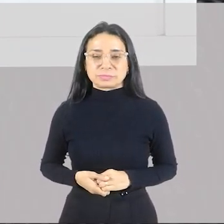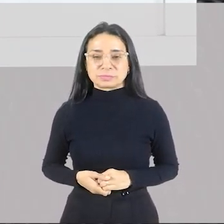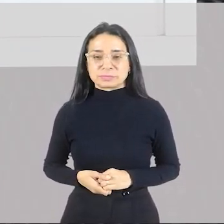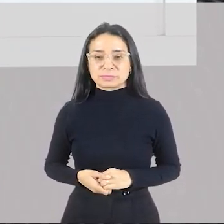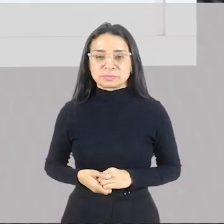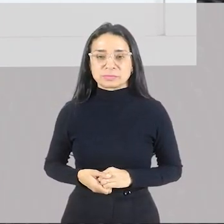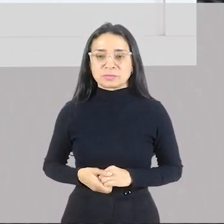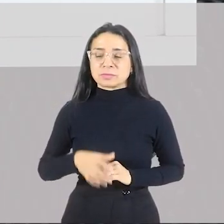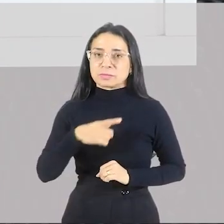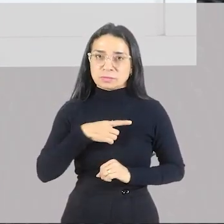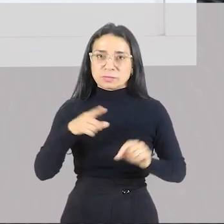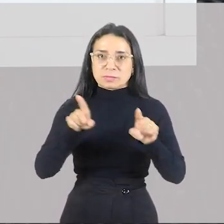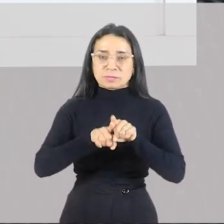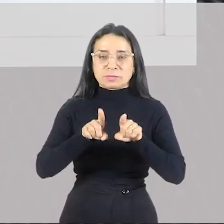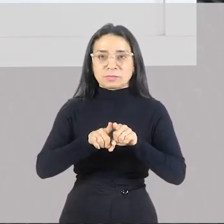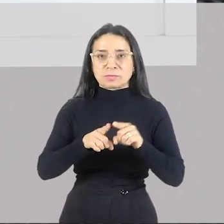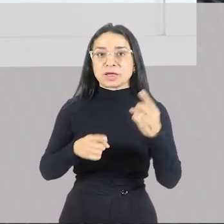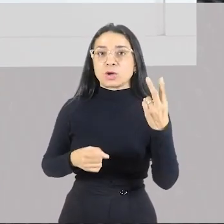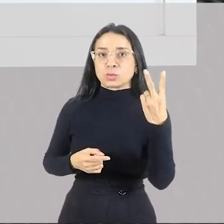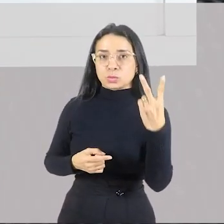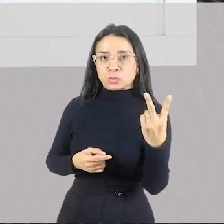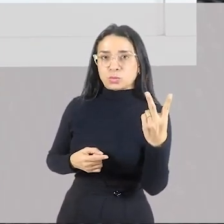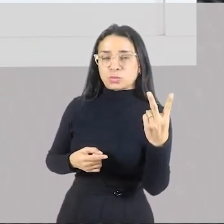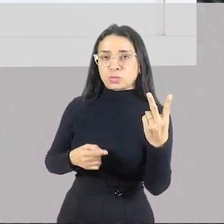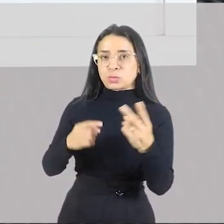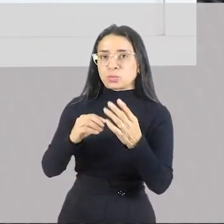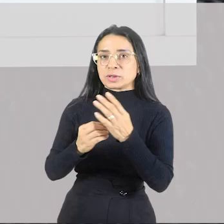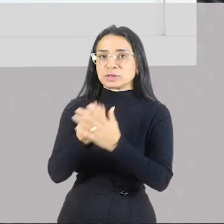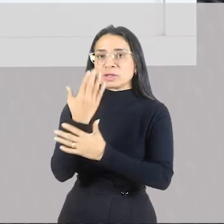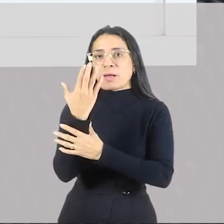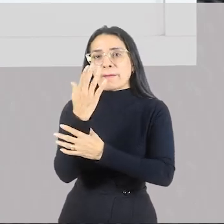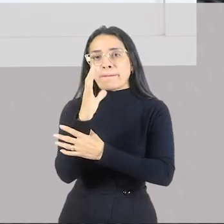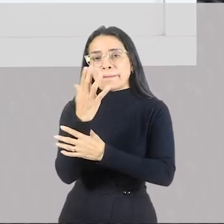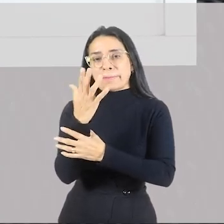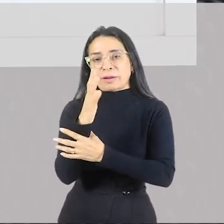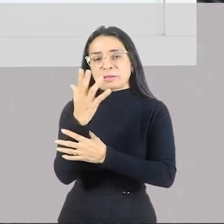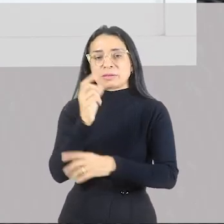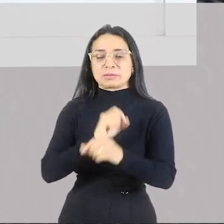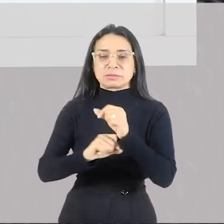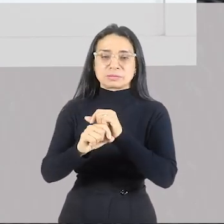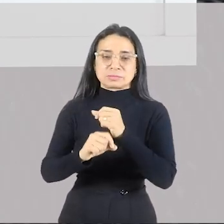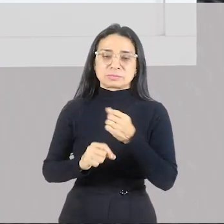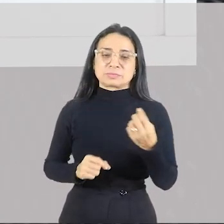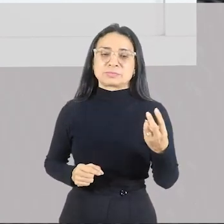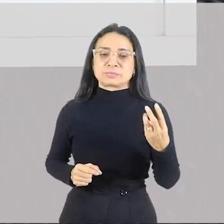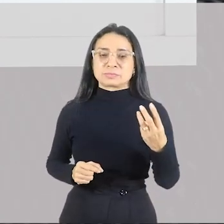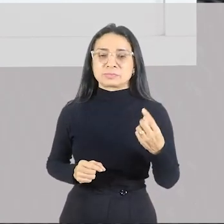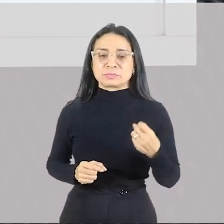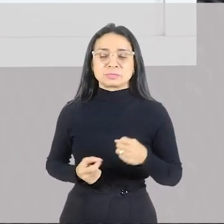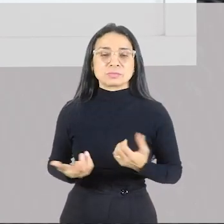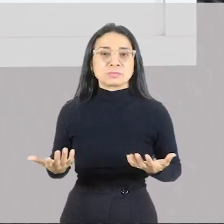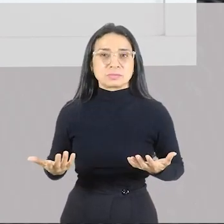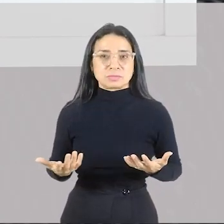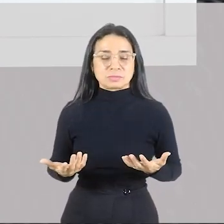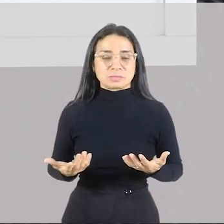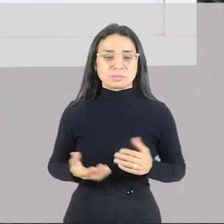certo? Aí tem 2 plantas aquáticas, né? 2 plantas aquáticas,